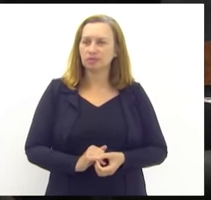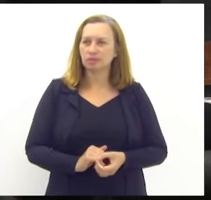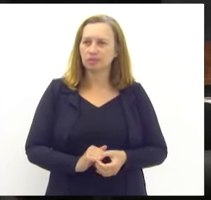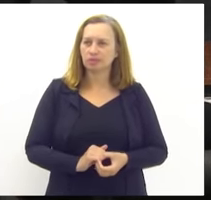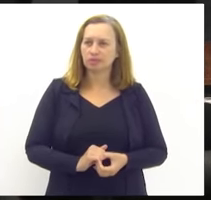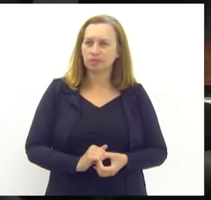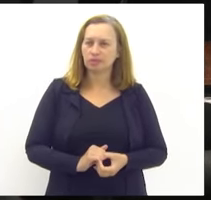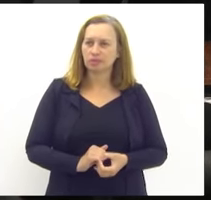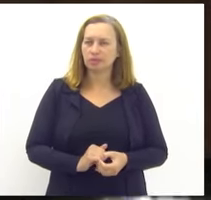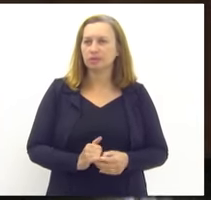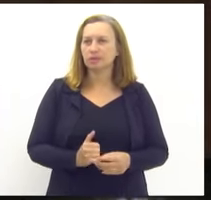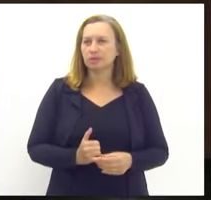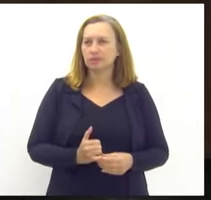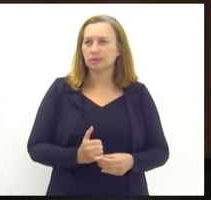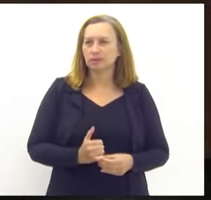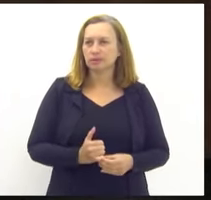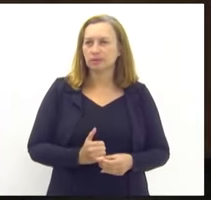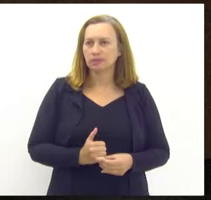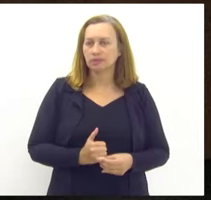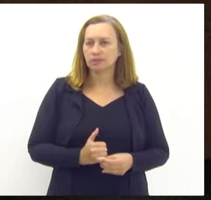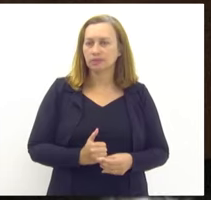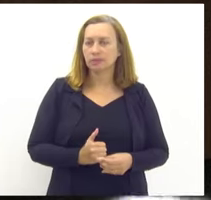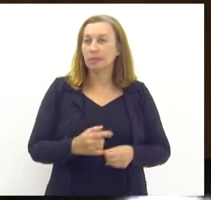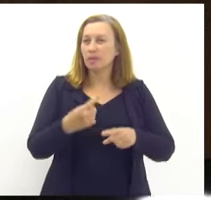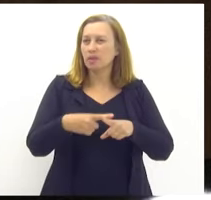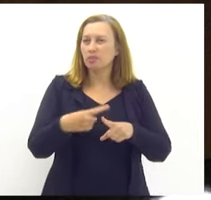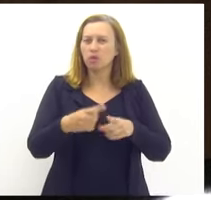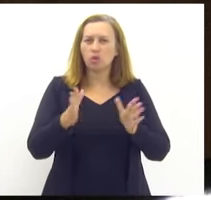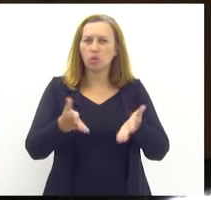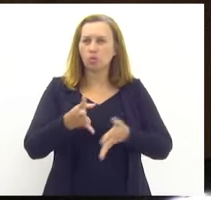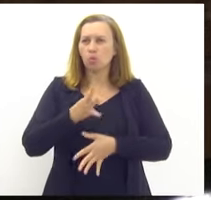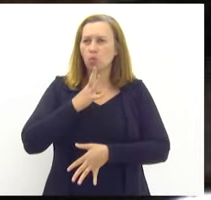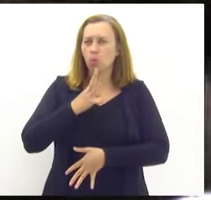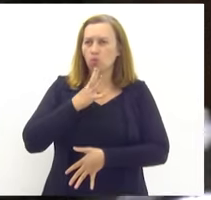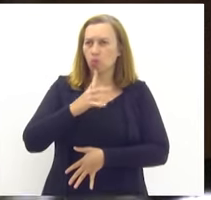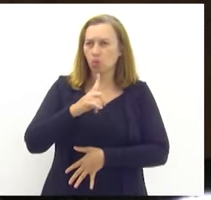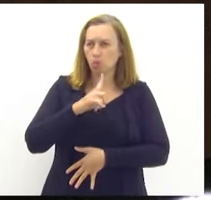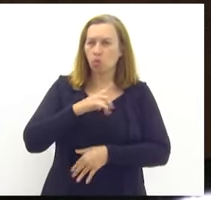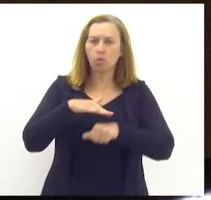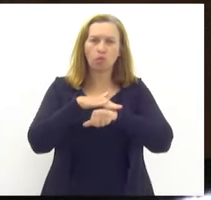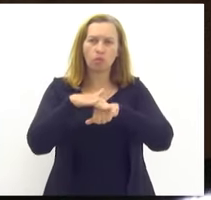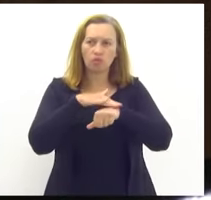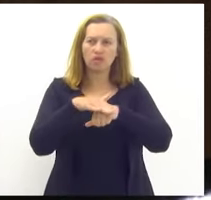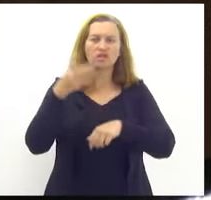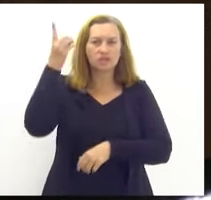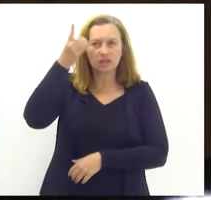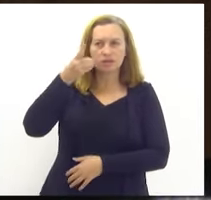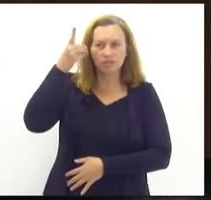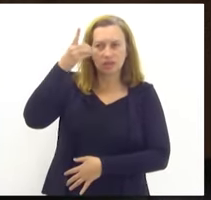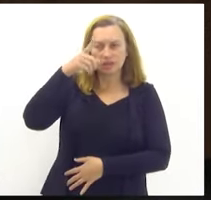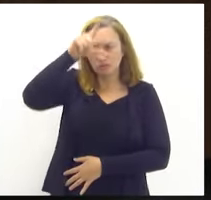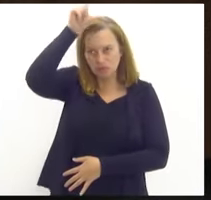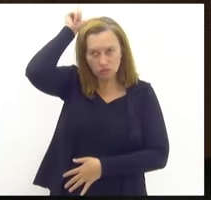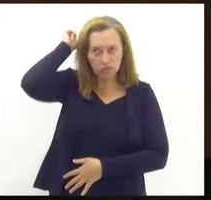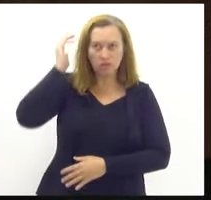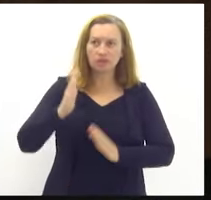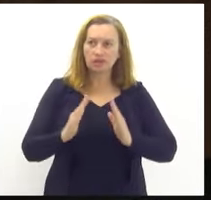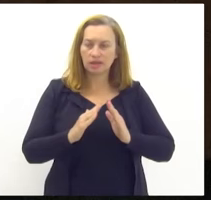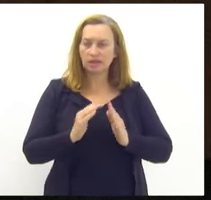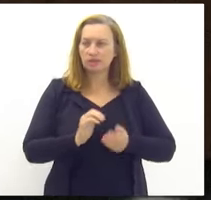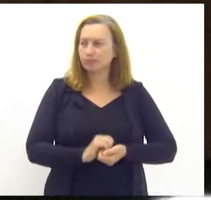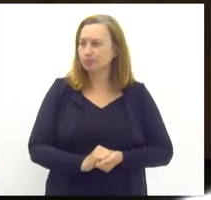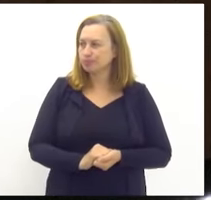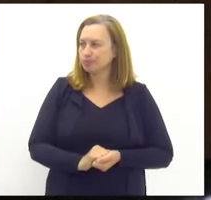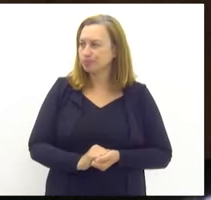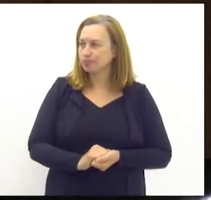Rodrigo p não é porque hoje eu tomei conhecimento uma conversa que eu tive com o deputado Lu Paulo quando cheguei aqui na casa que eu